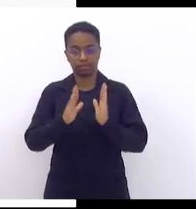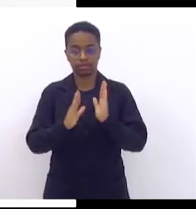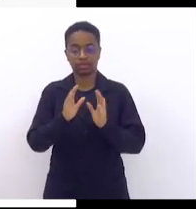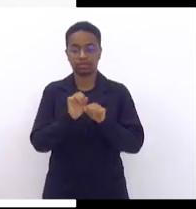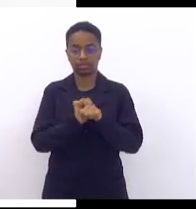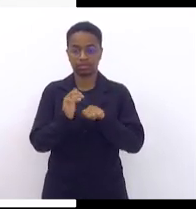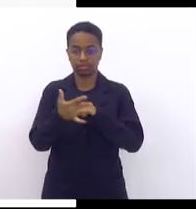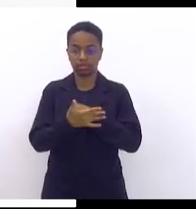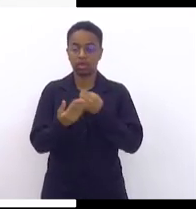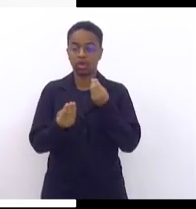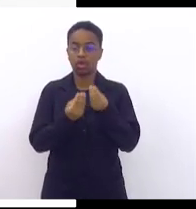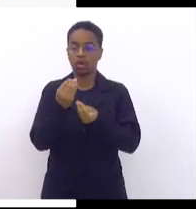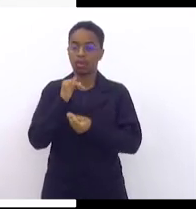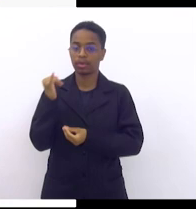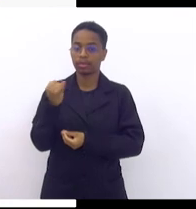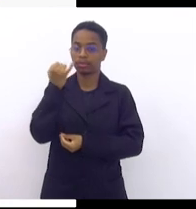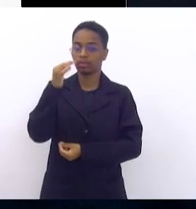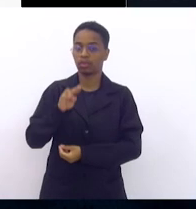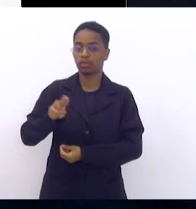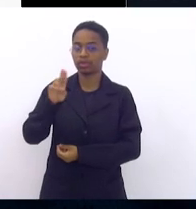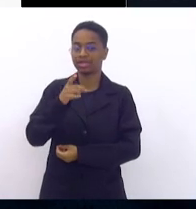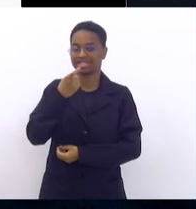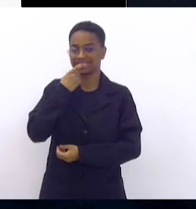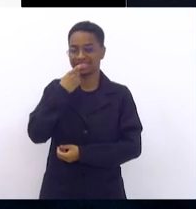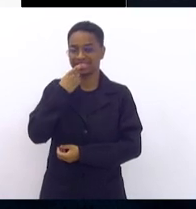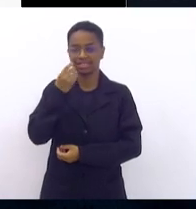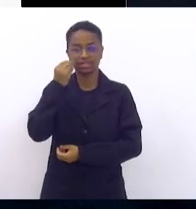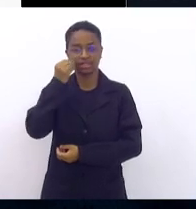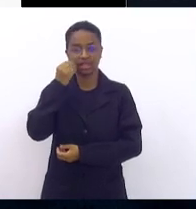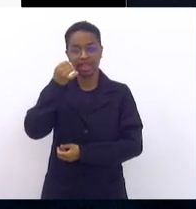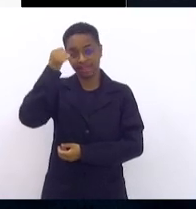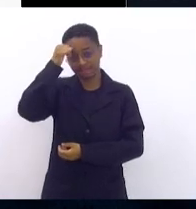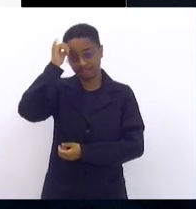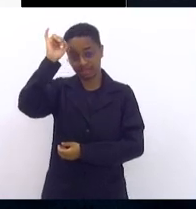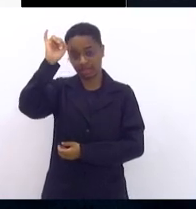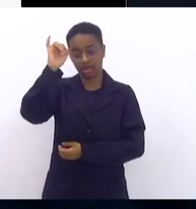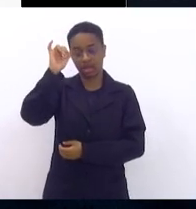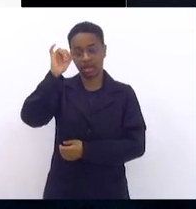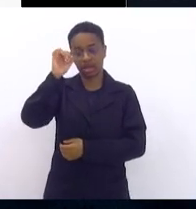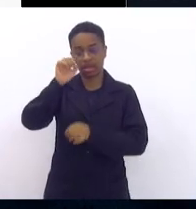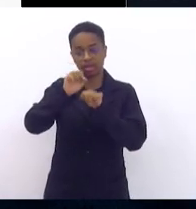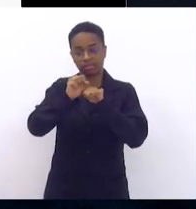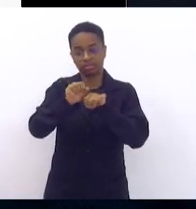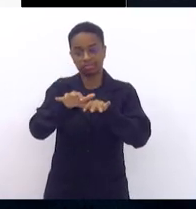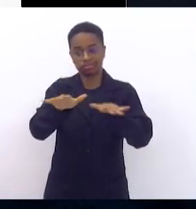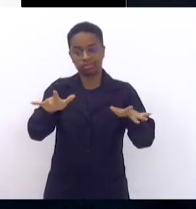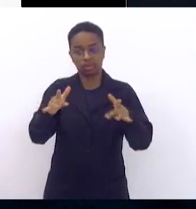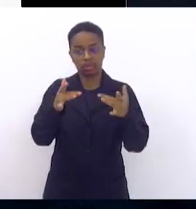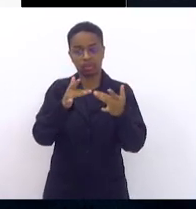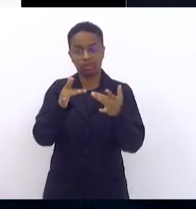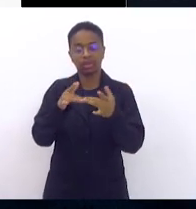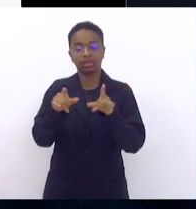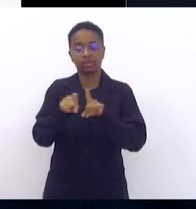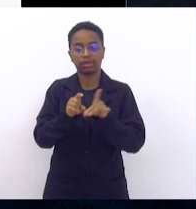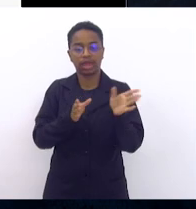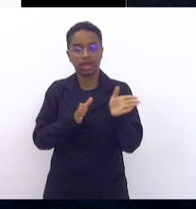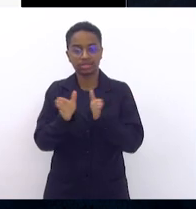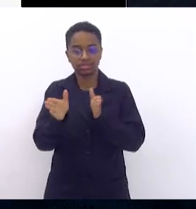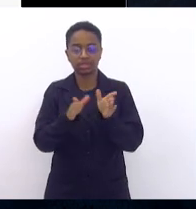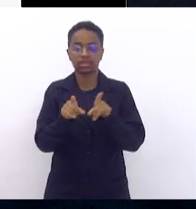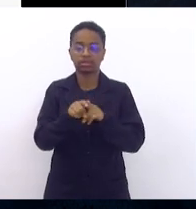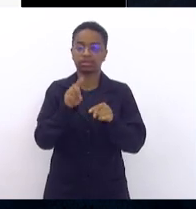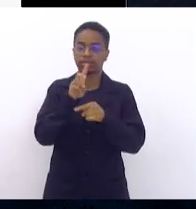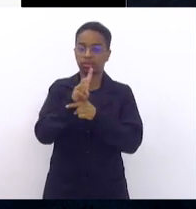a utilização do plástico para trazer menos risco de contaminação muito mais acessibilidade proteção